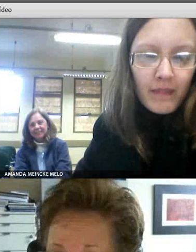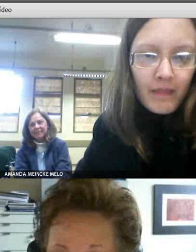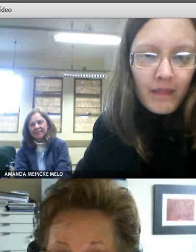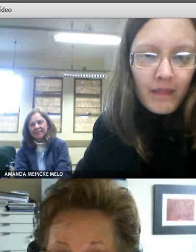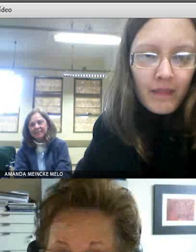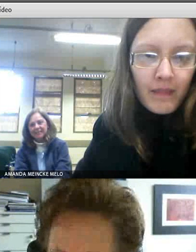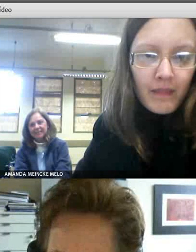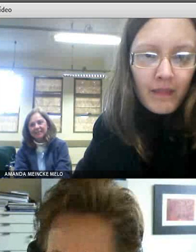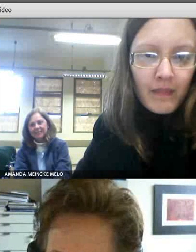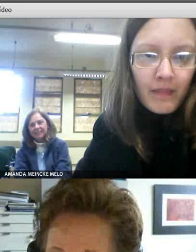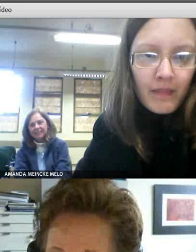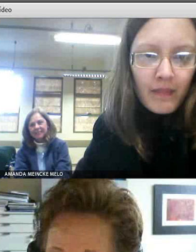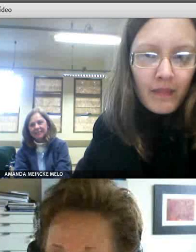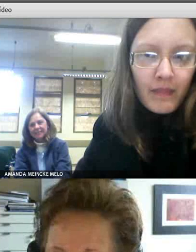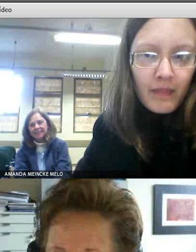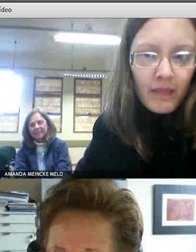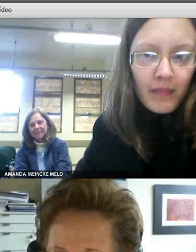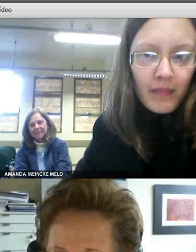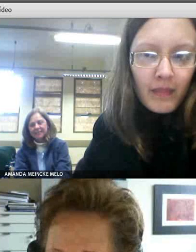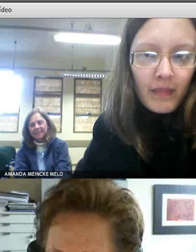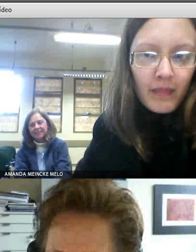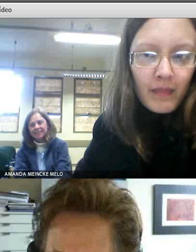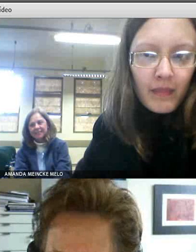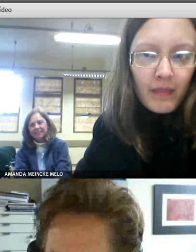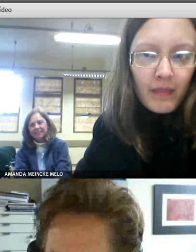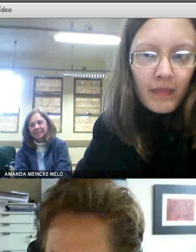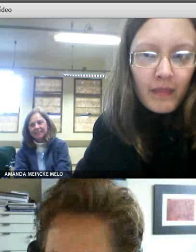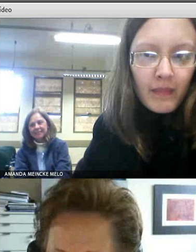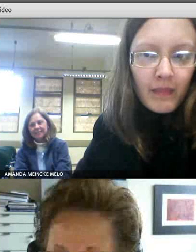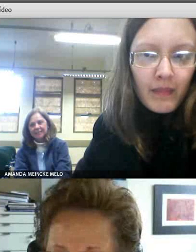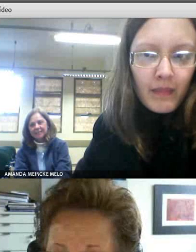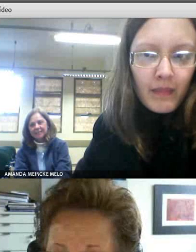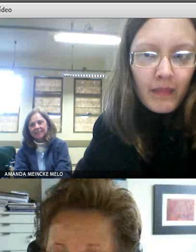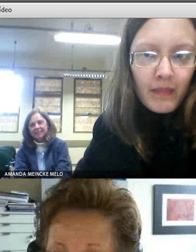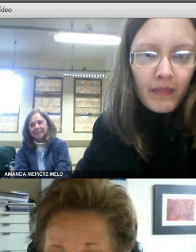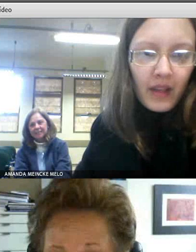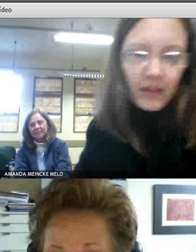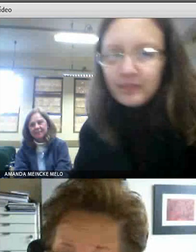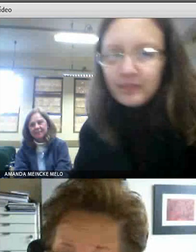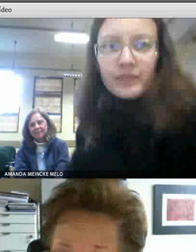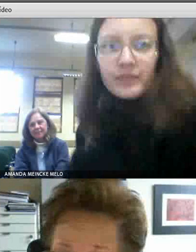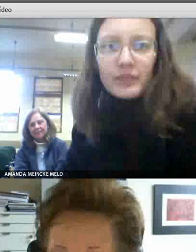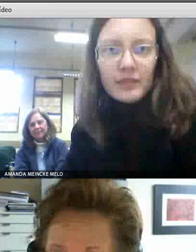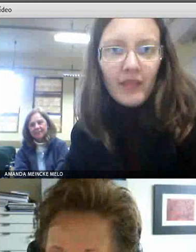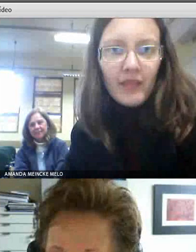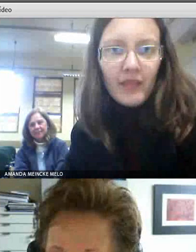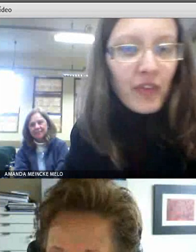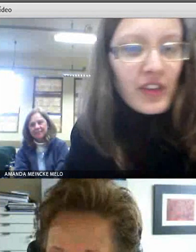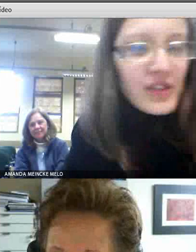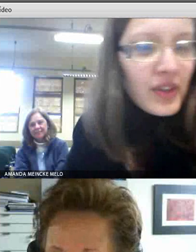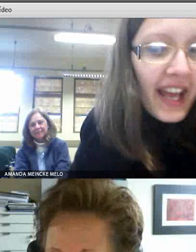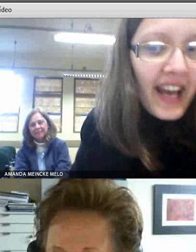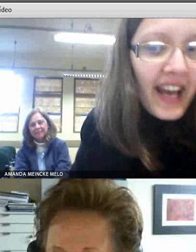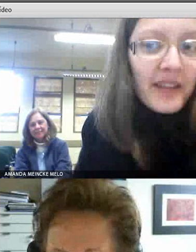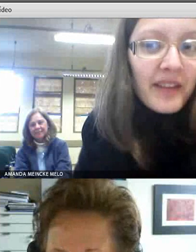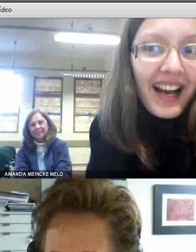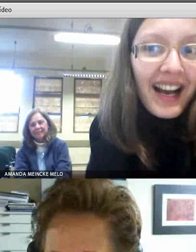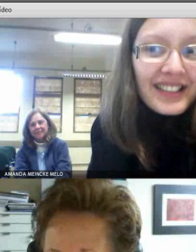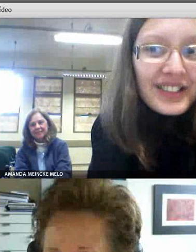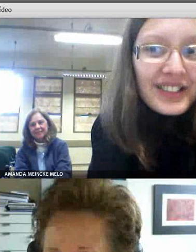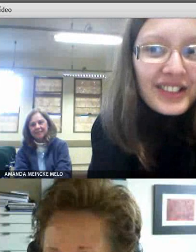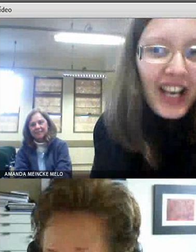aprenderam muito. E todo o sistema conceitual que eles adquiriram não é tópico do programa. Professora Léa,